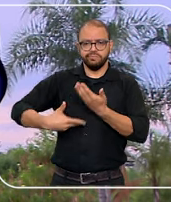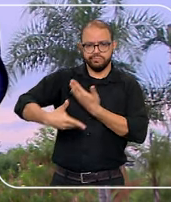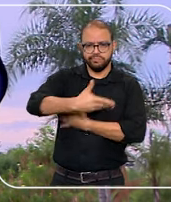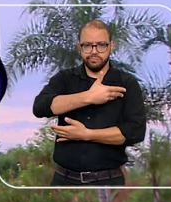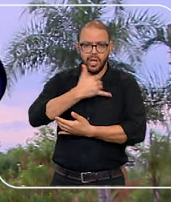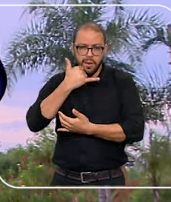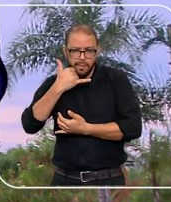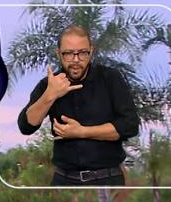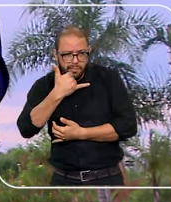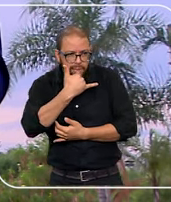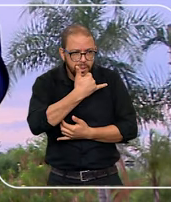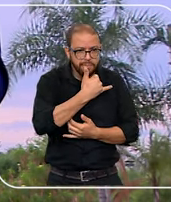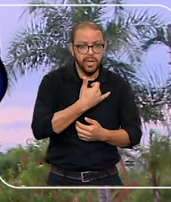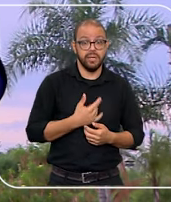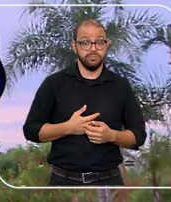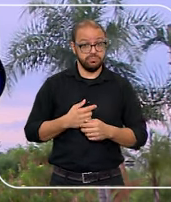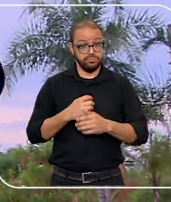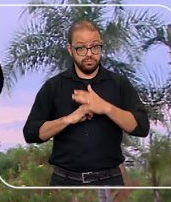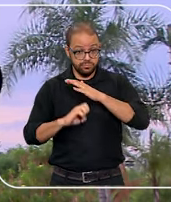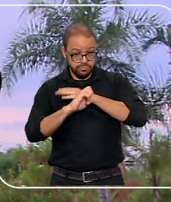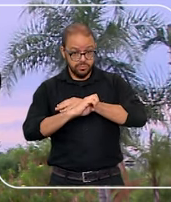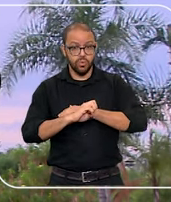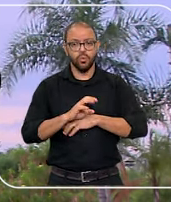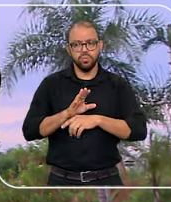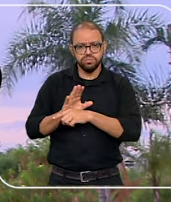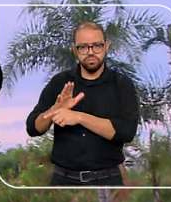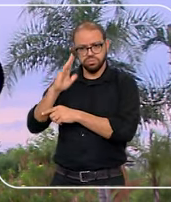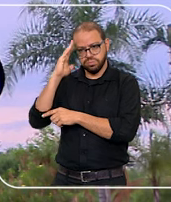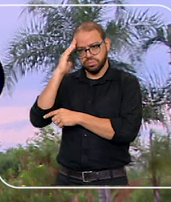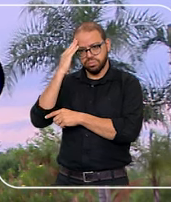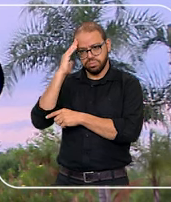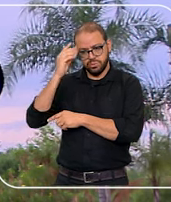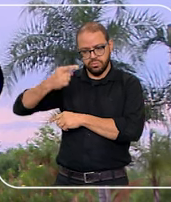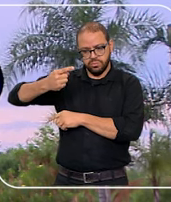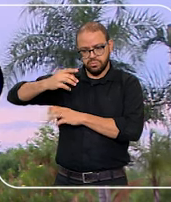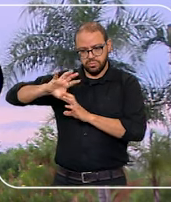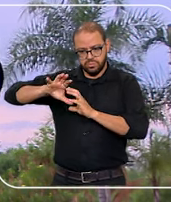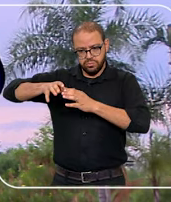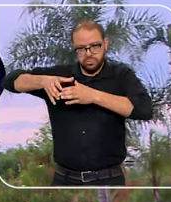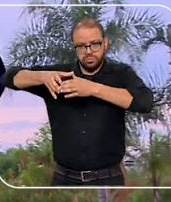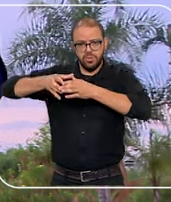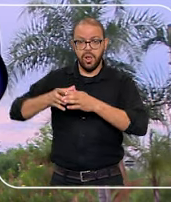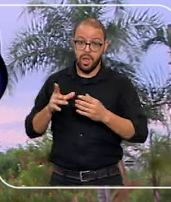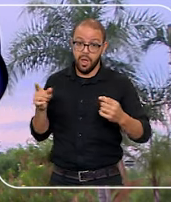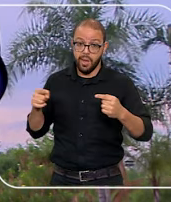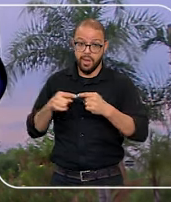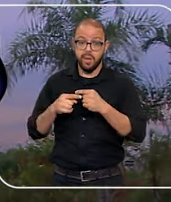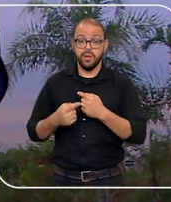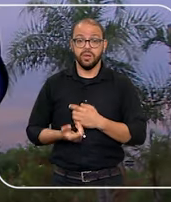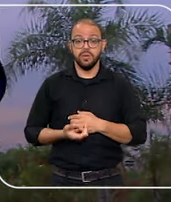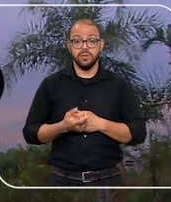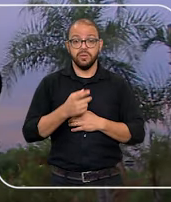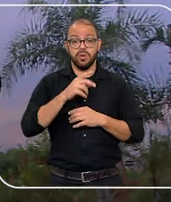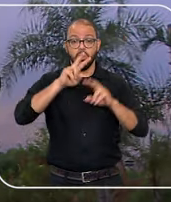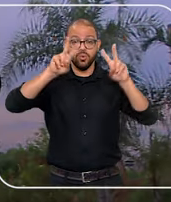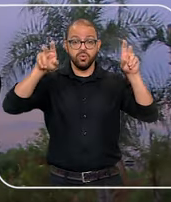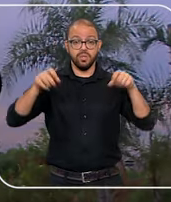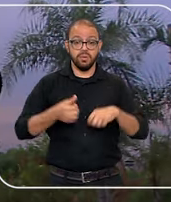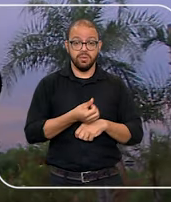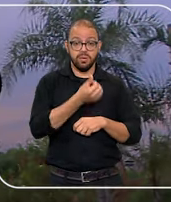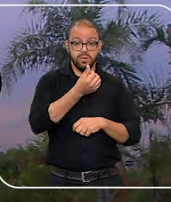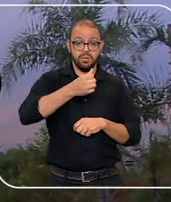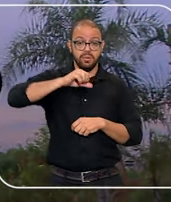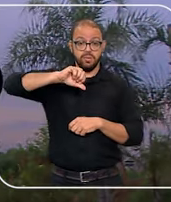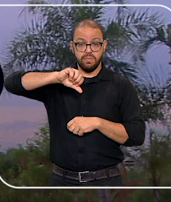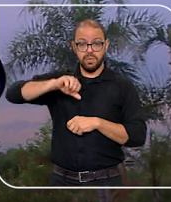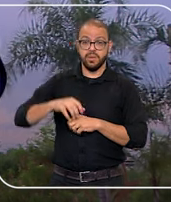de telecomunicação. Assim, a operadora defendeu o entendimento adotado pela primeira turma ao aplicar a tese de repercussão geral